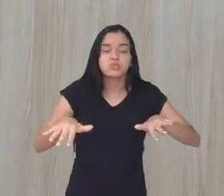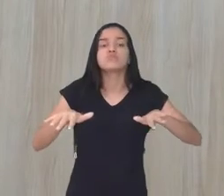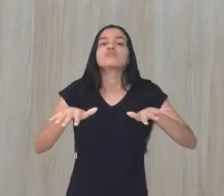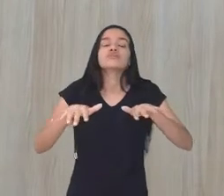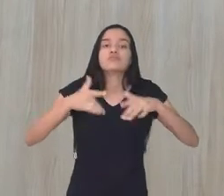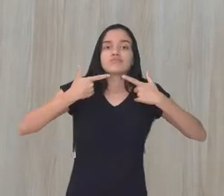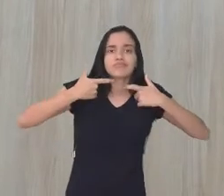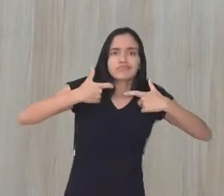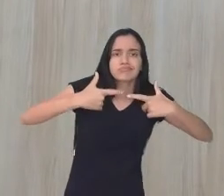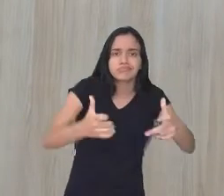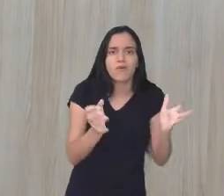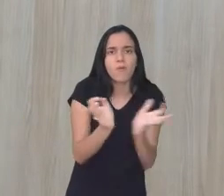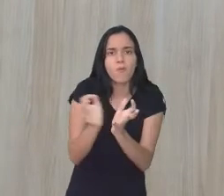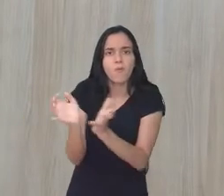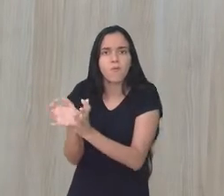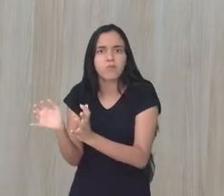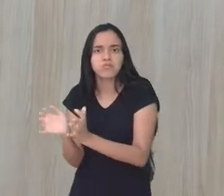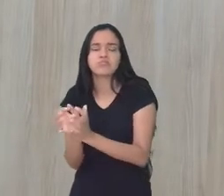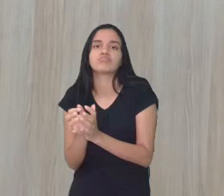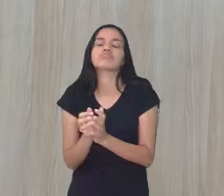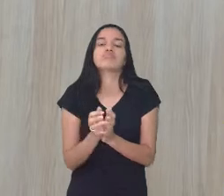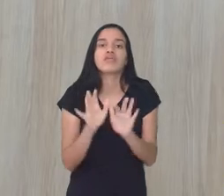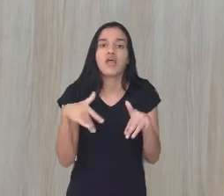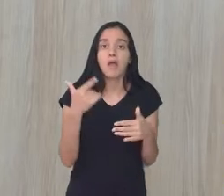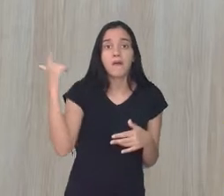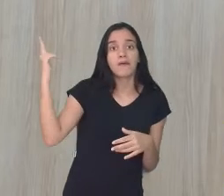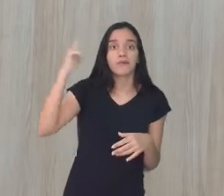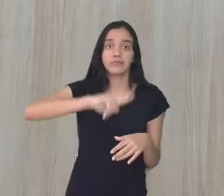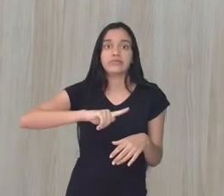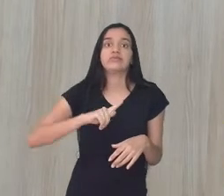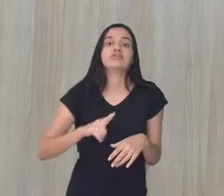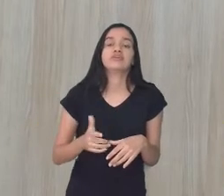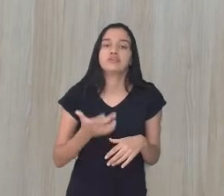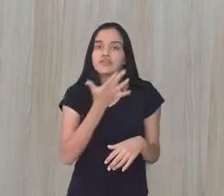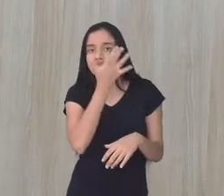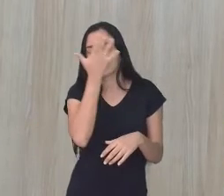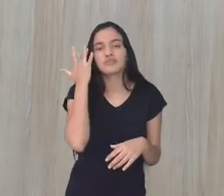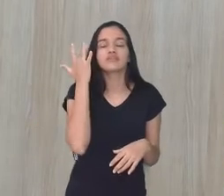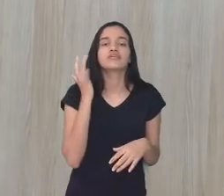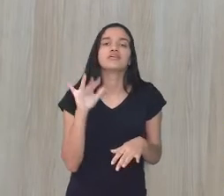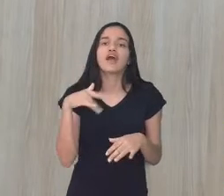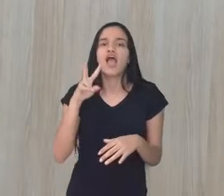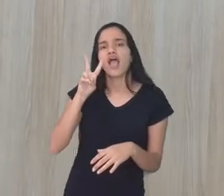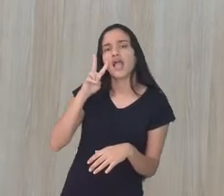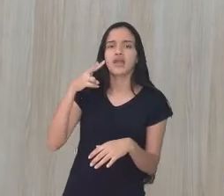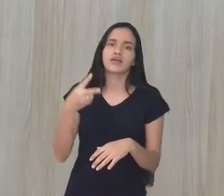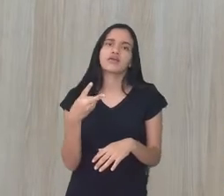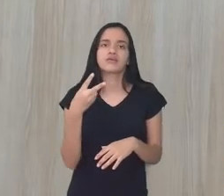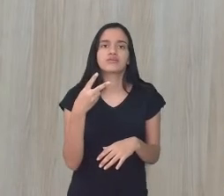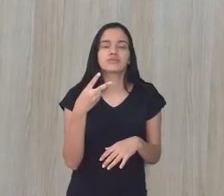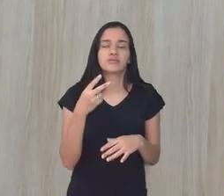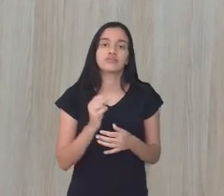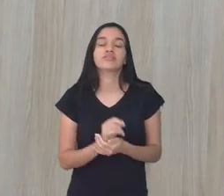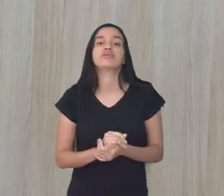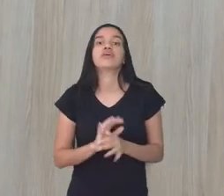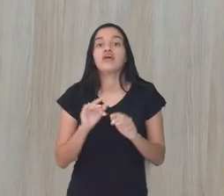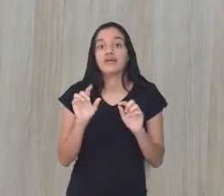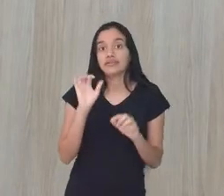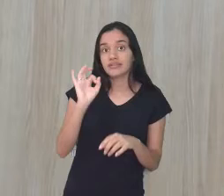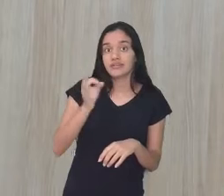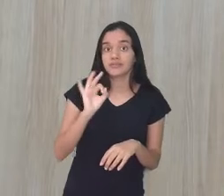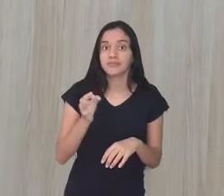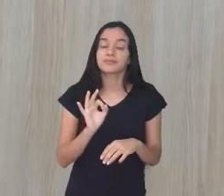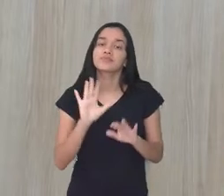pudesse, na força, né, ali, conseguir que as pessoas reconhecessem essa independência,